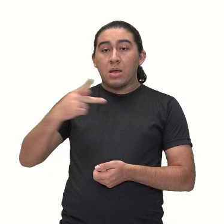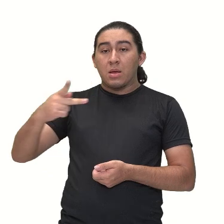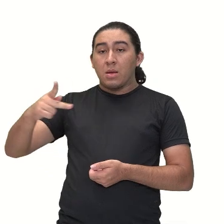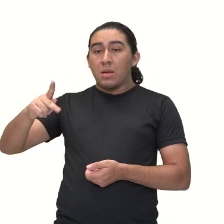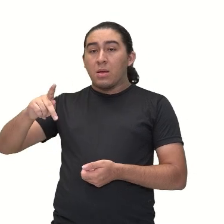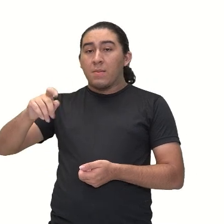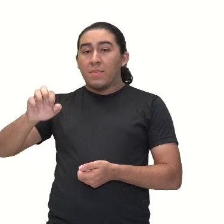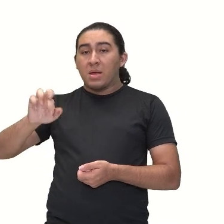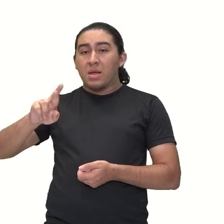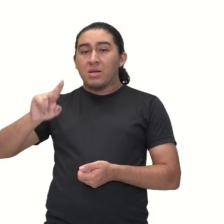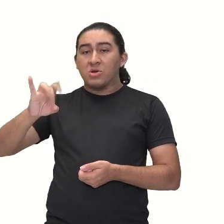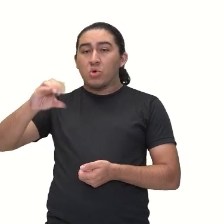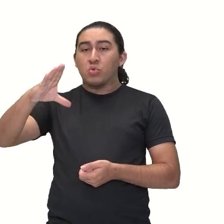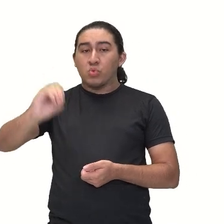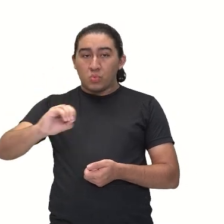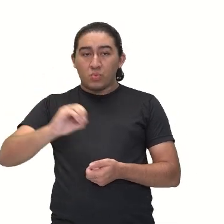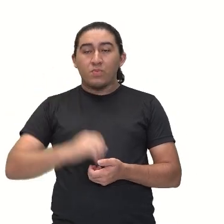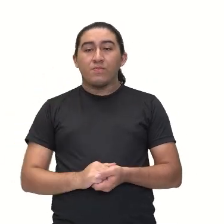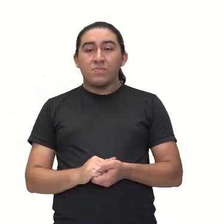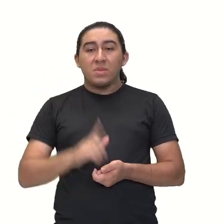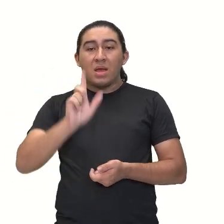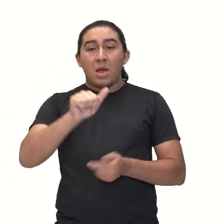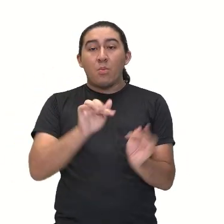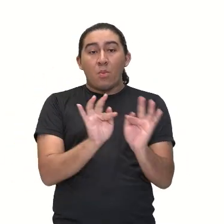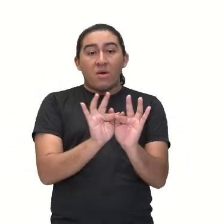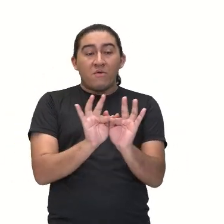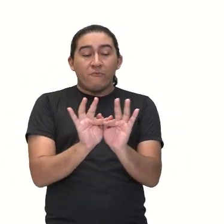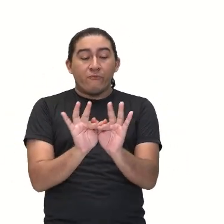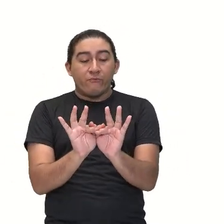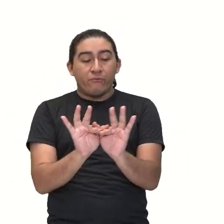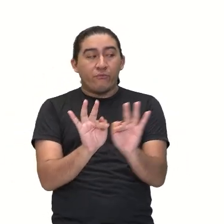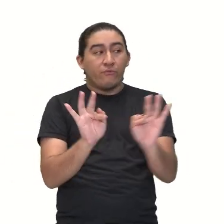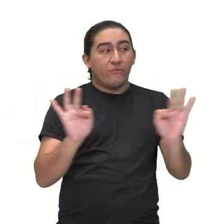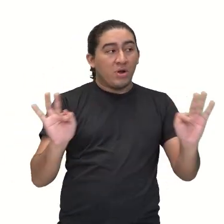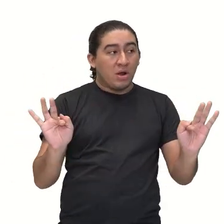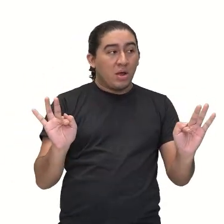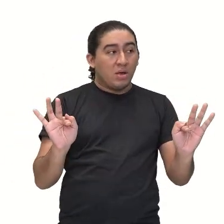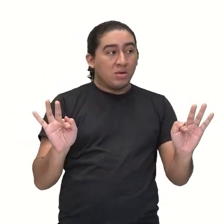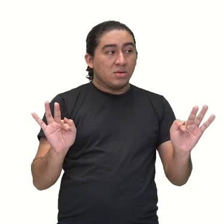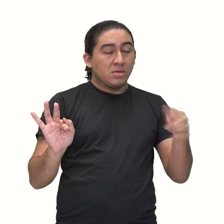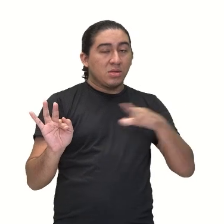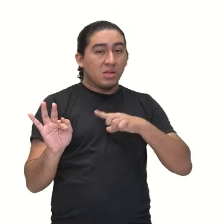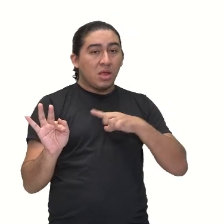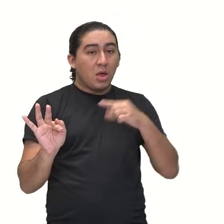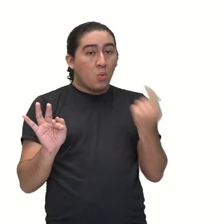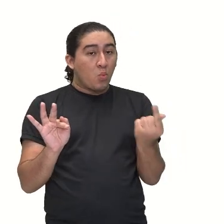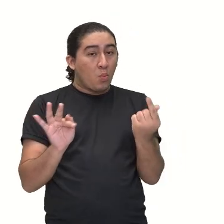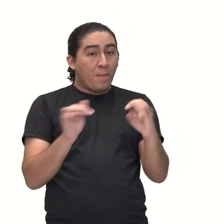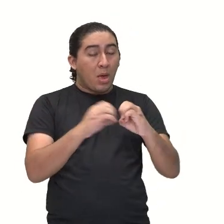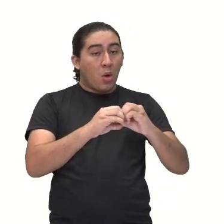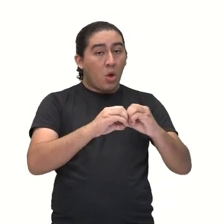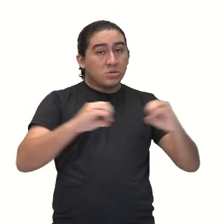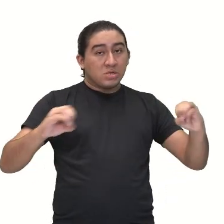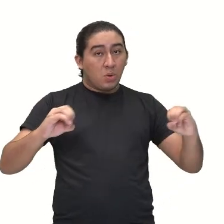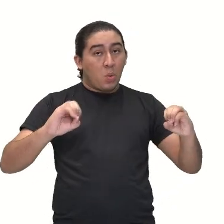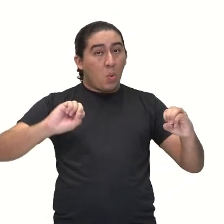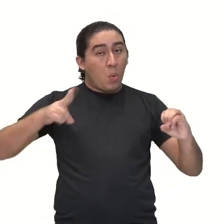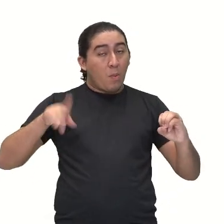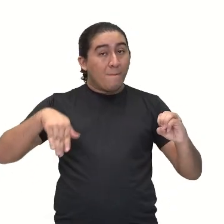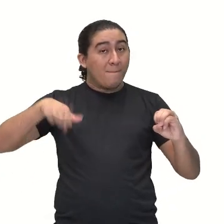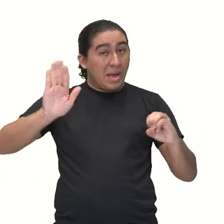uma frase que é constituída por uma oração ou mais,